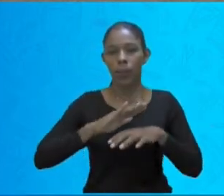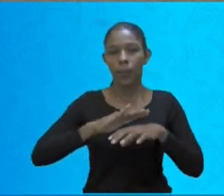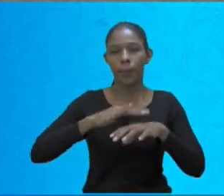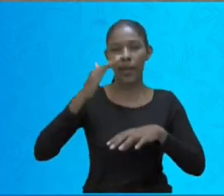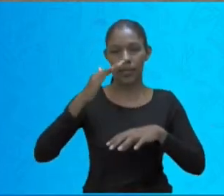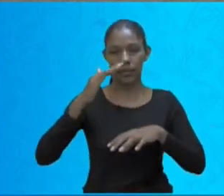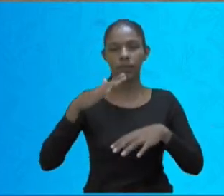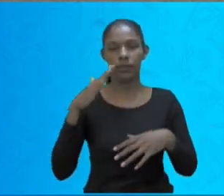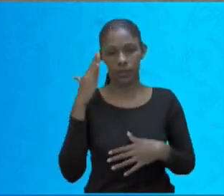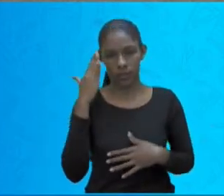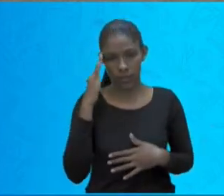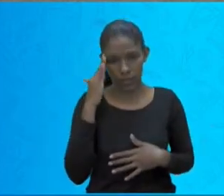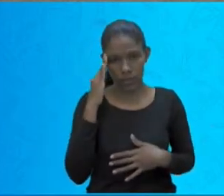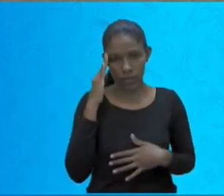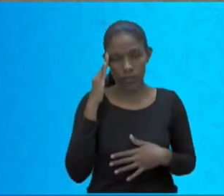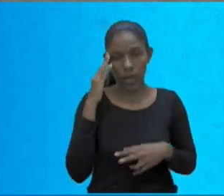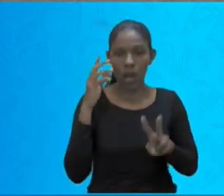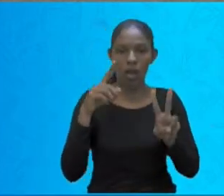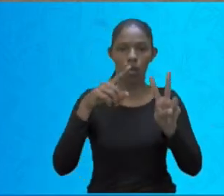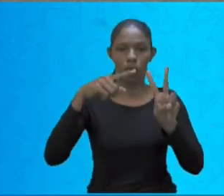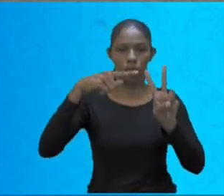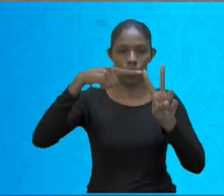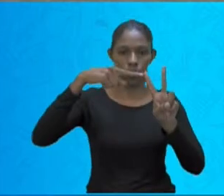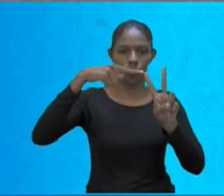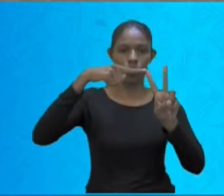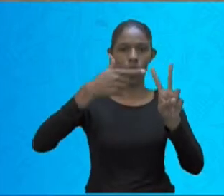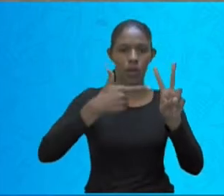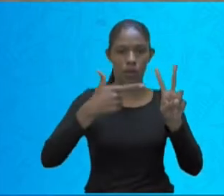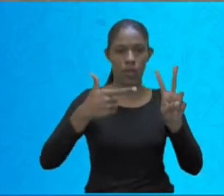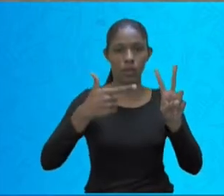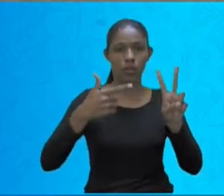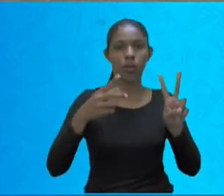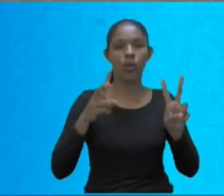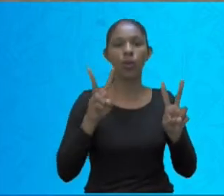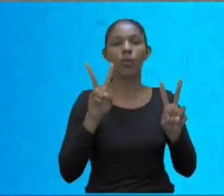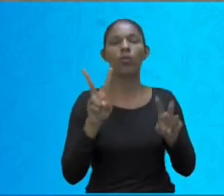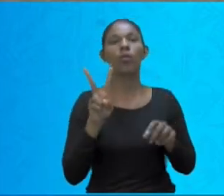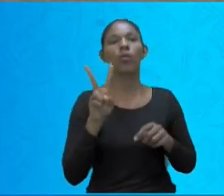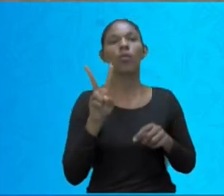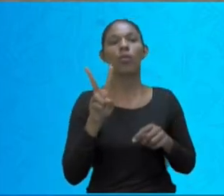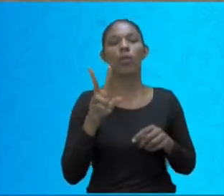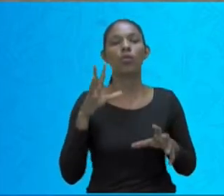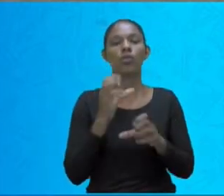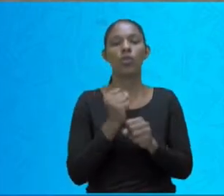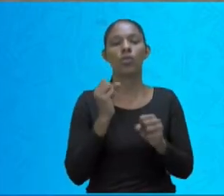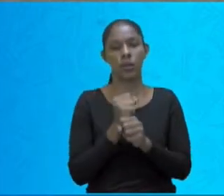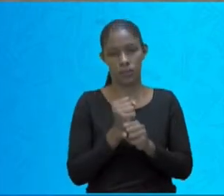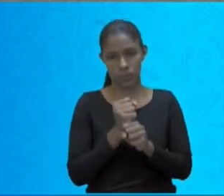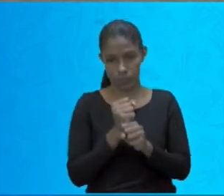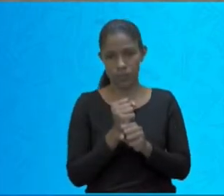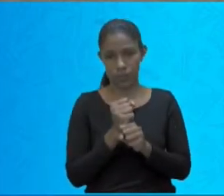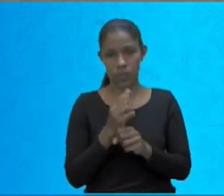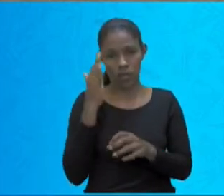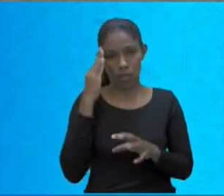de conseguir a raiz quadrada de 2 por aproximação, por falta ou por excesso.